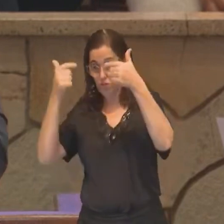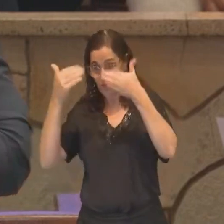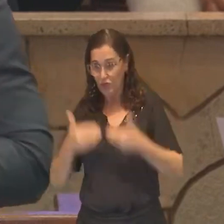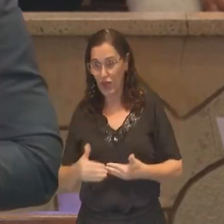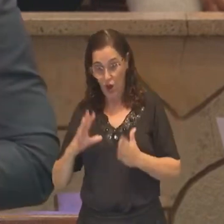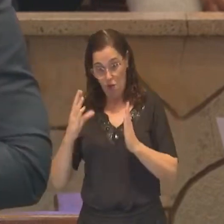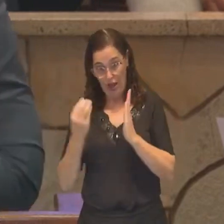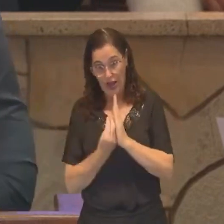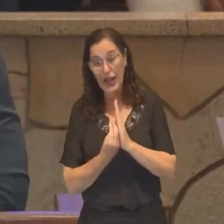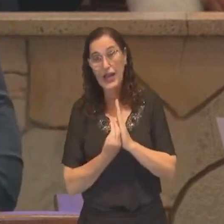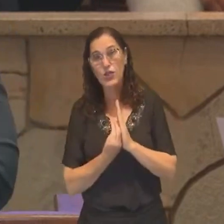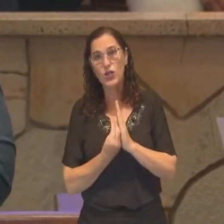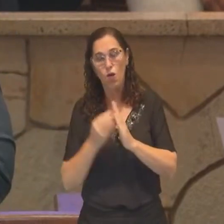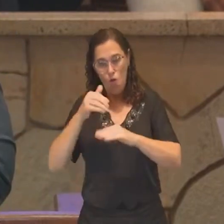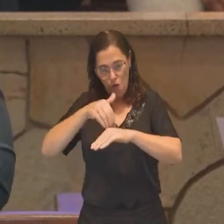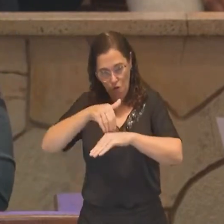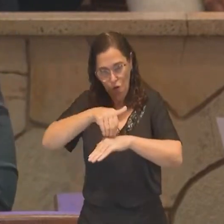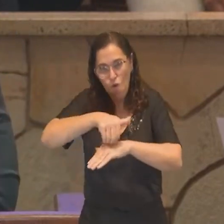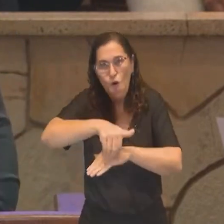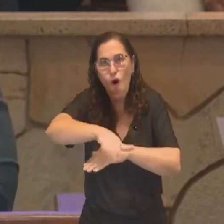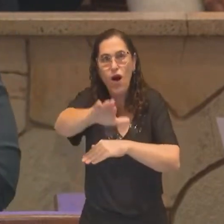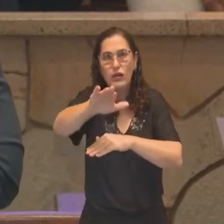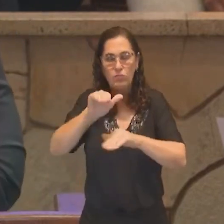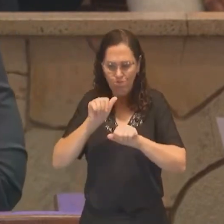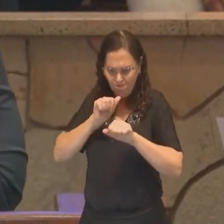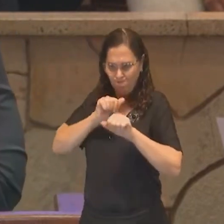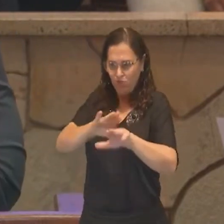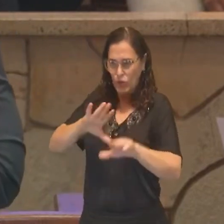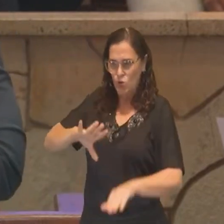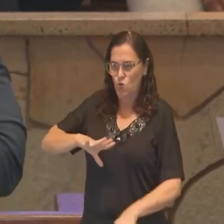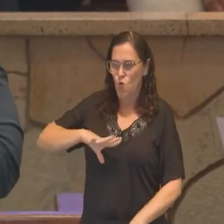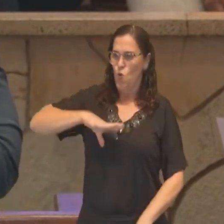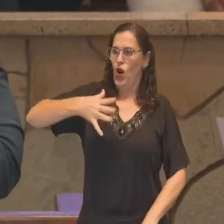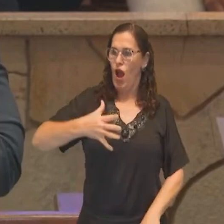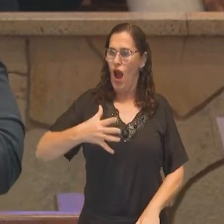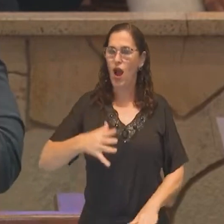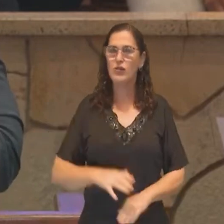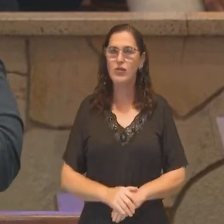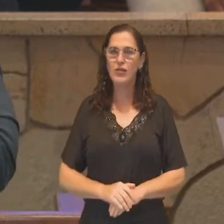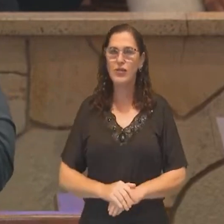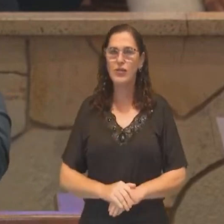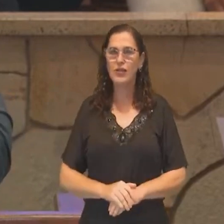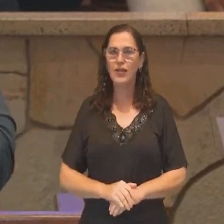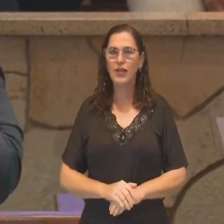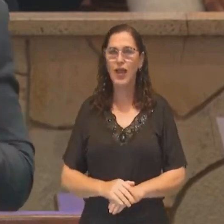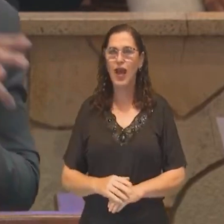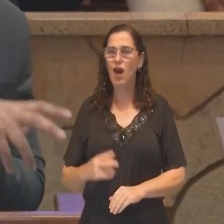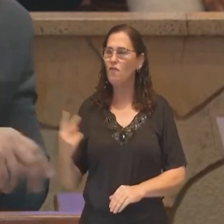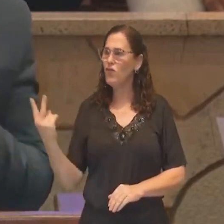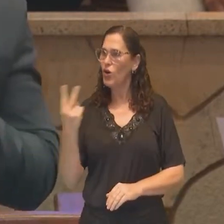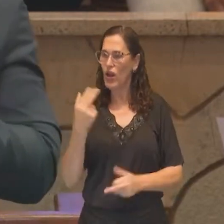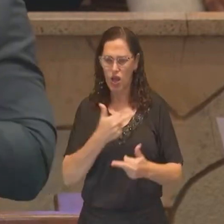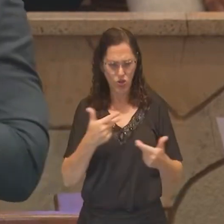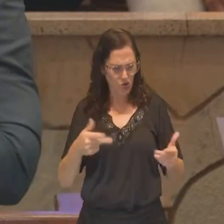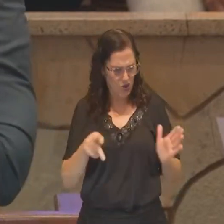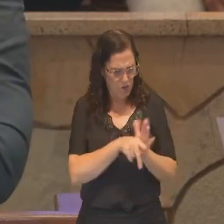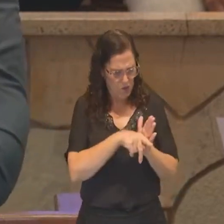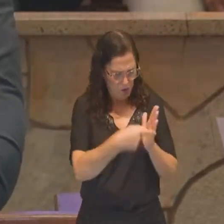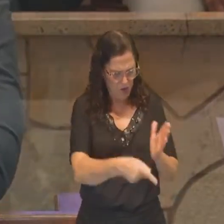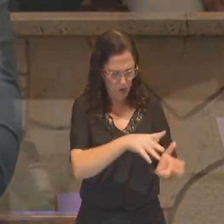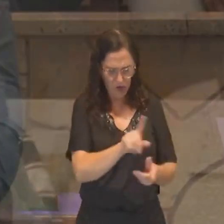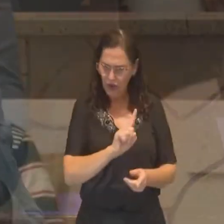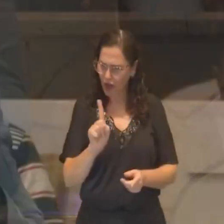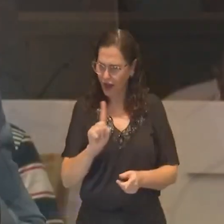igreja que avança, uma igreja que marcha com ousadia, uma igreja que valorize não as coisas materiais, mas aquilo